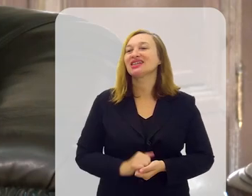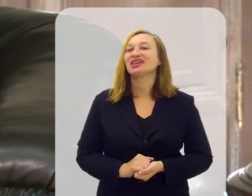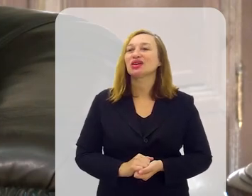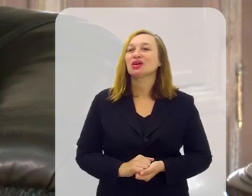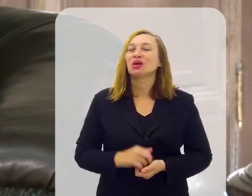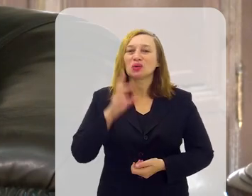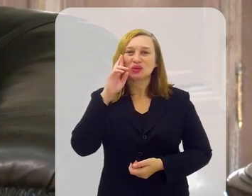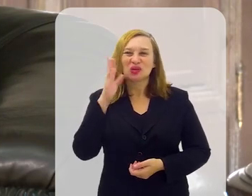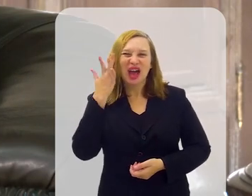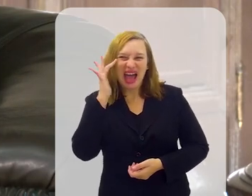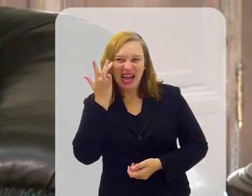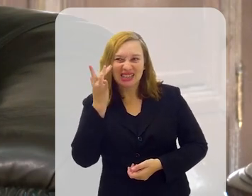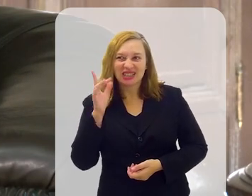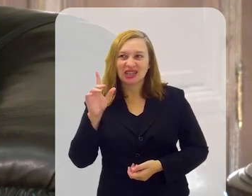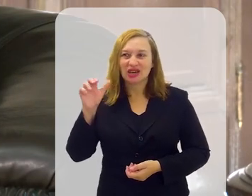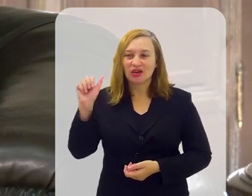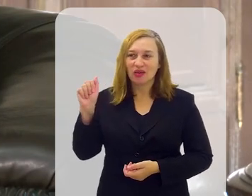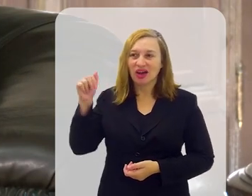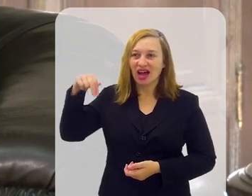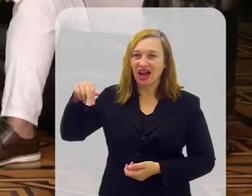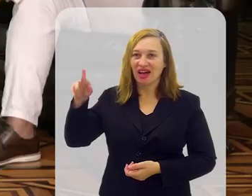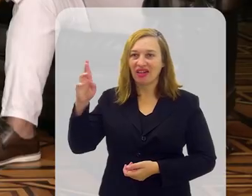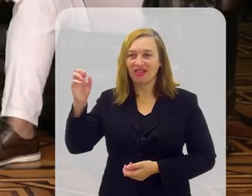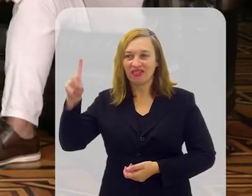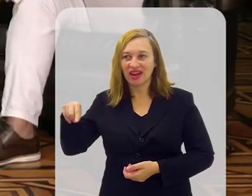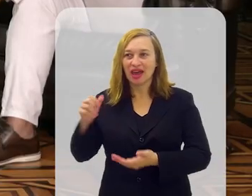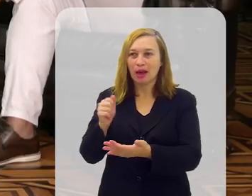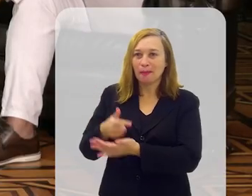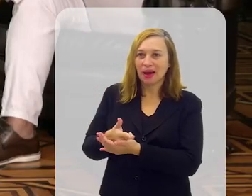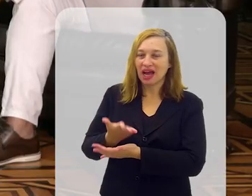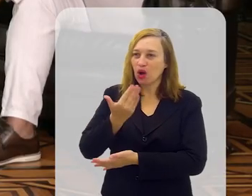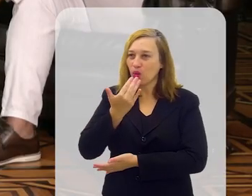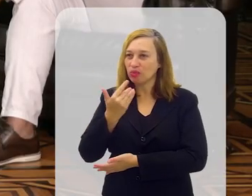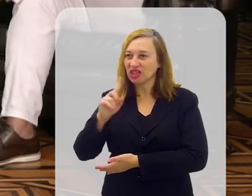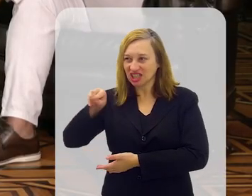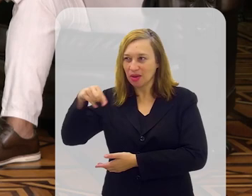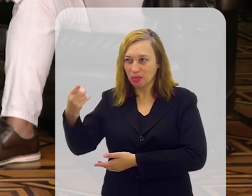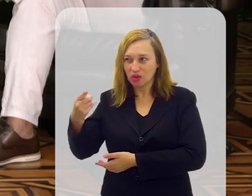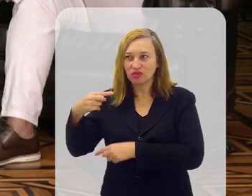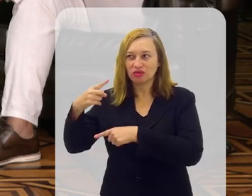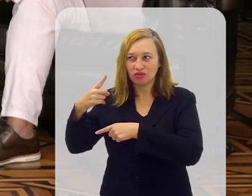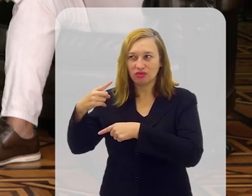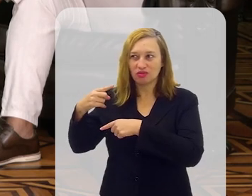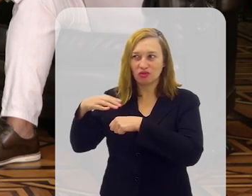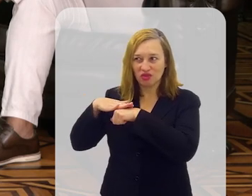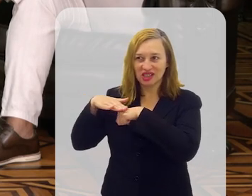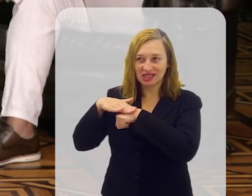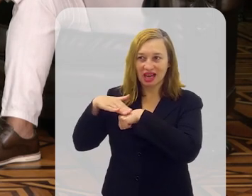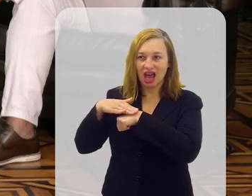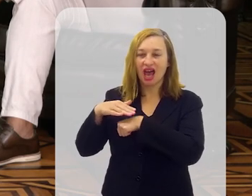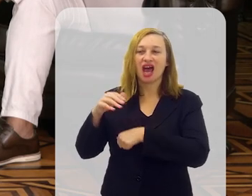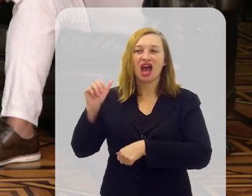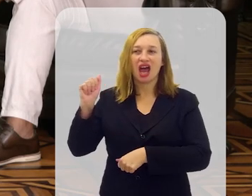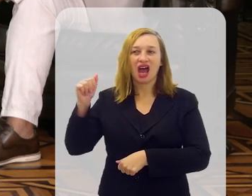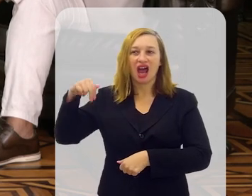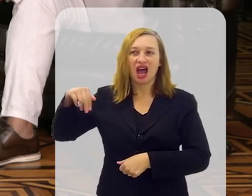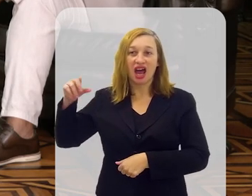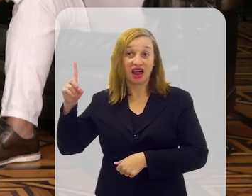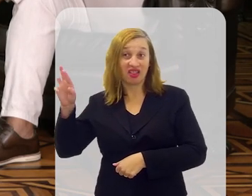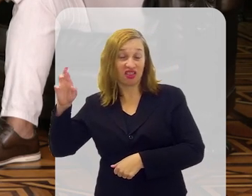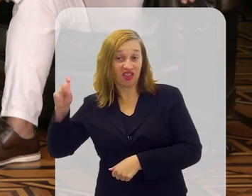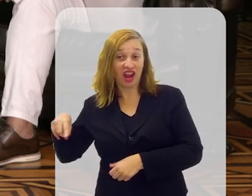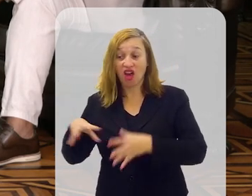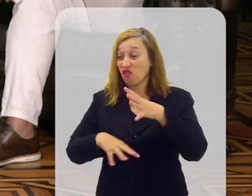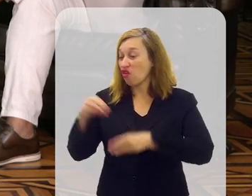com vocês, uma alegria muito grande. O senhor acha que hoje o André paga o almoço? Paga o almoço hoje, filho? Ô, glória! Depois vamos conversar. André